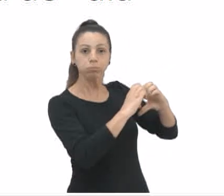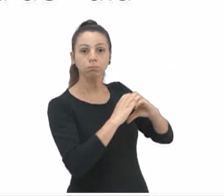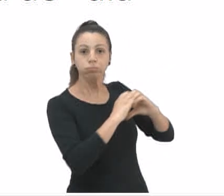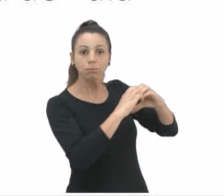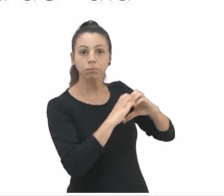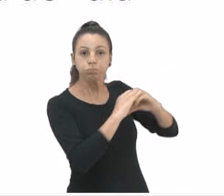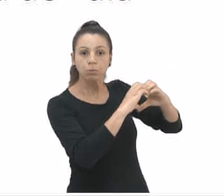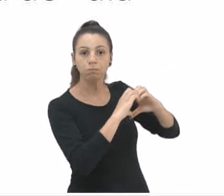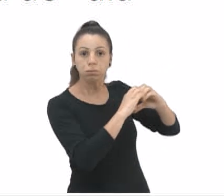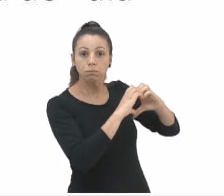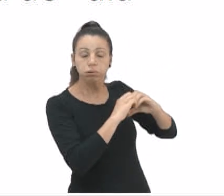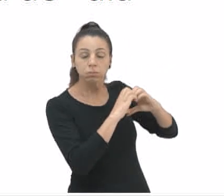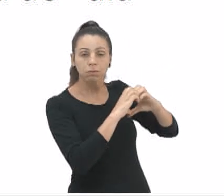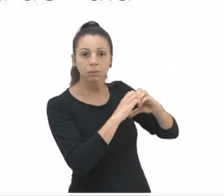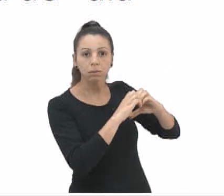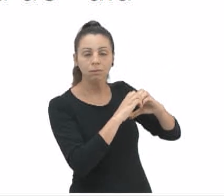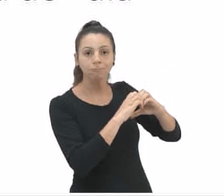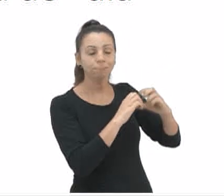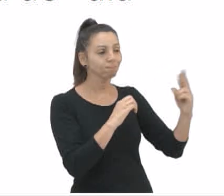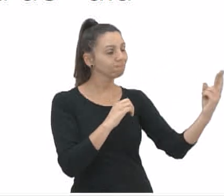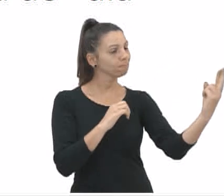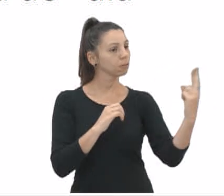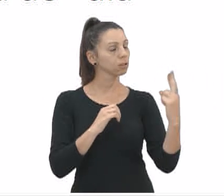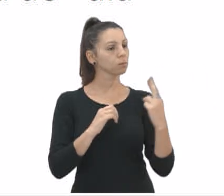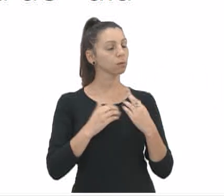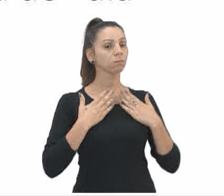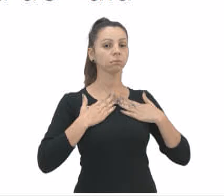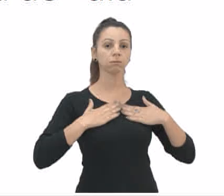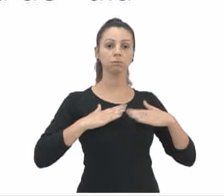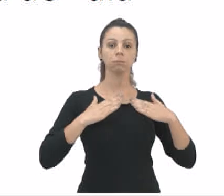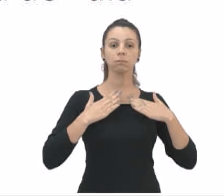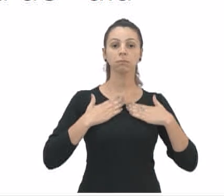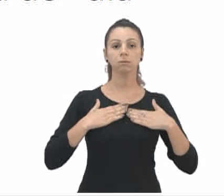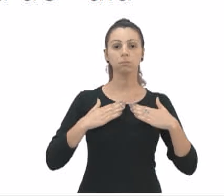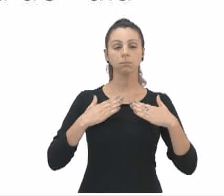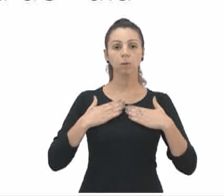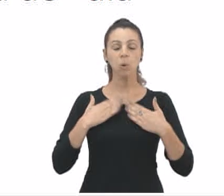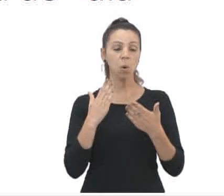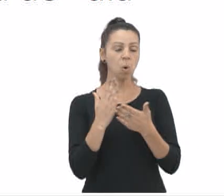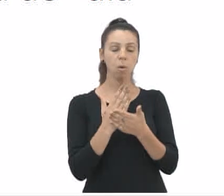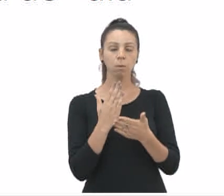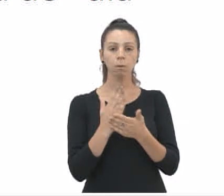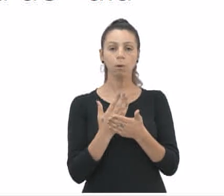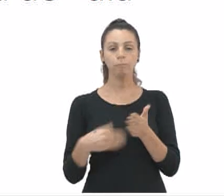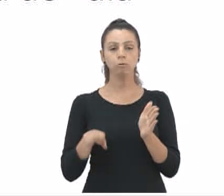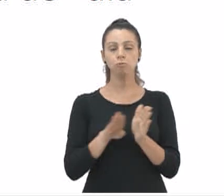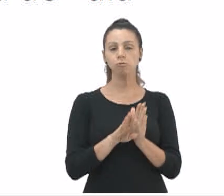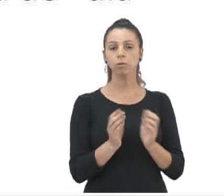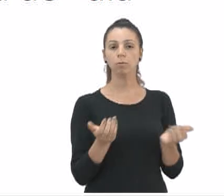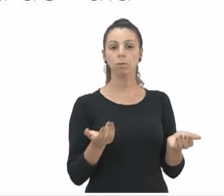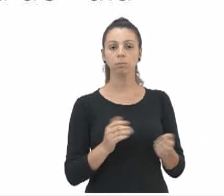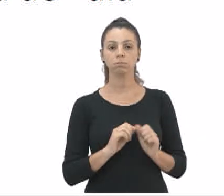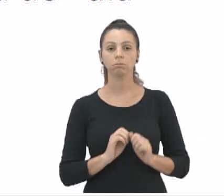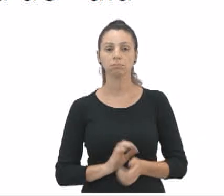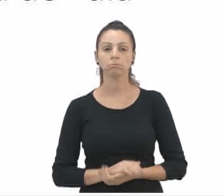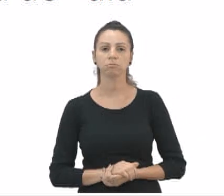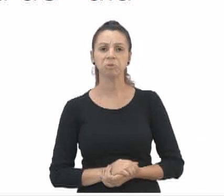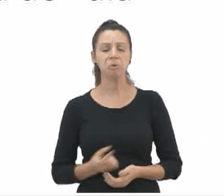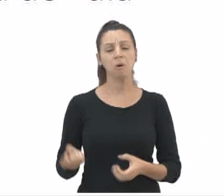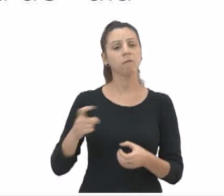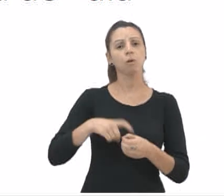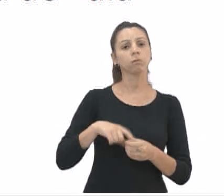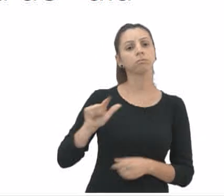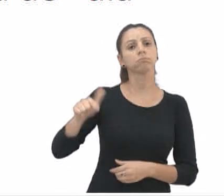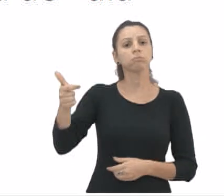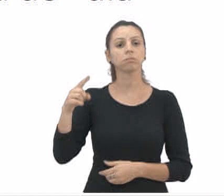batendo, para ouvir a resposta calma. O livro ainda não estava em seu poder, que eu voltasse no